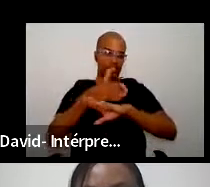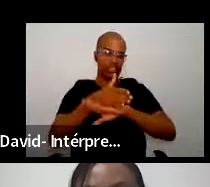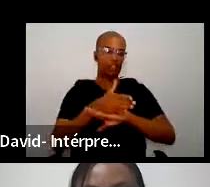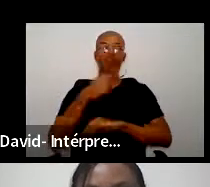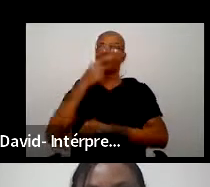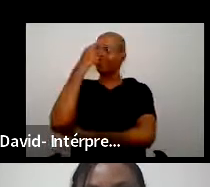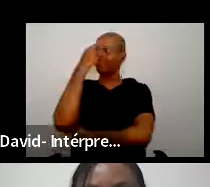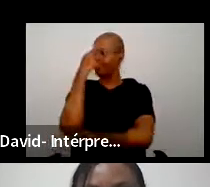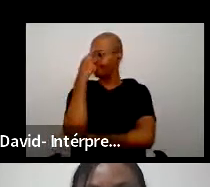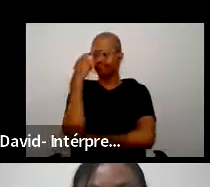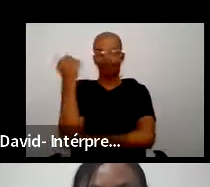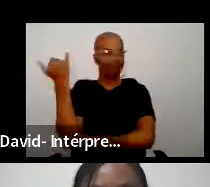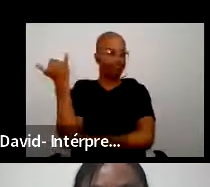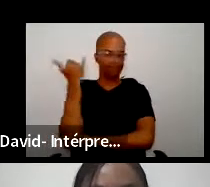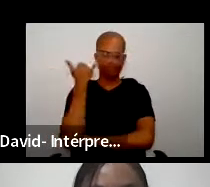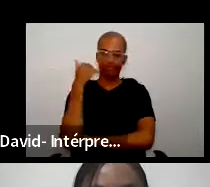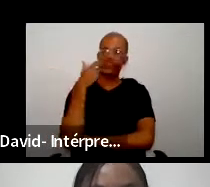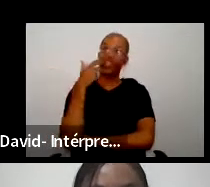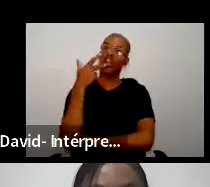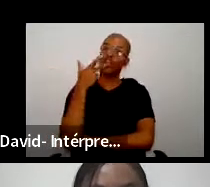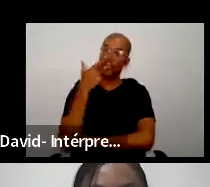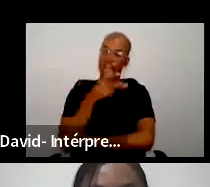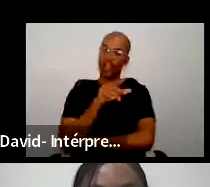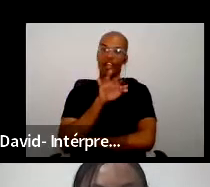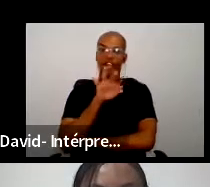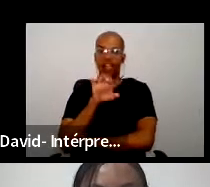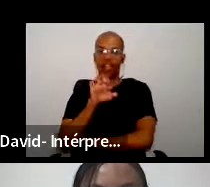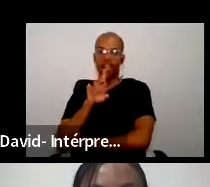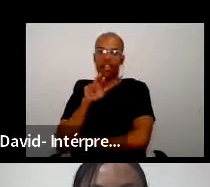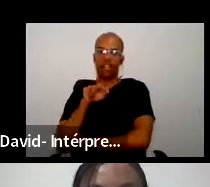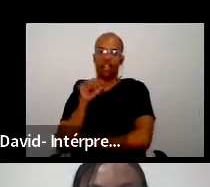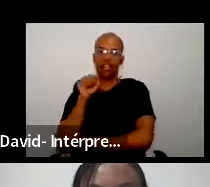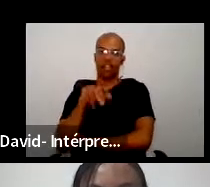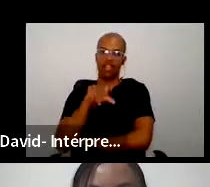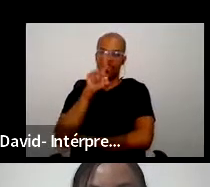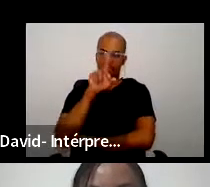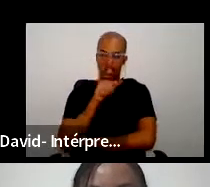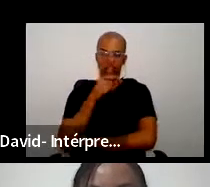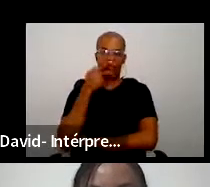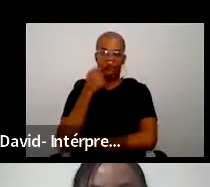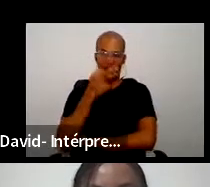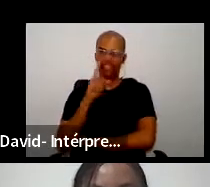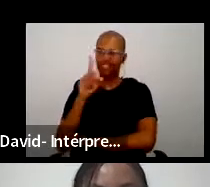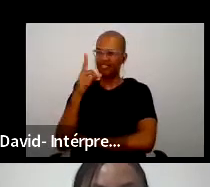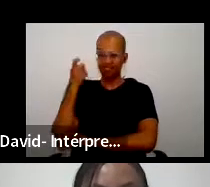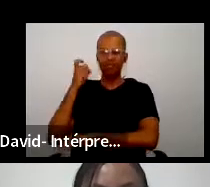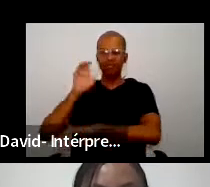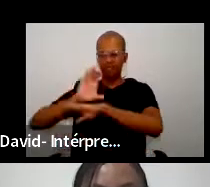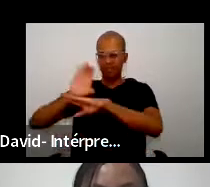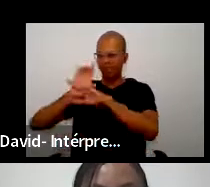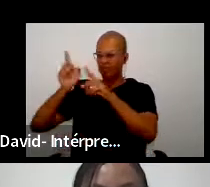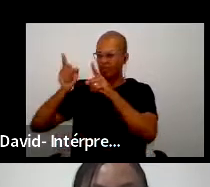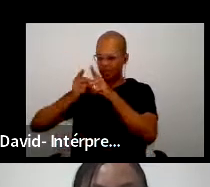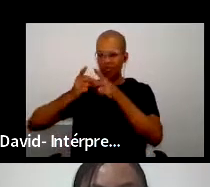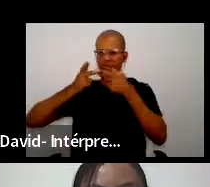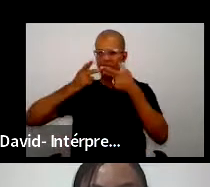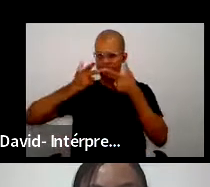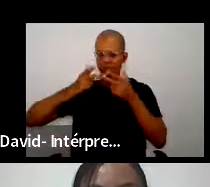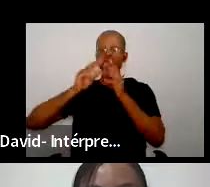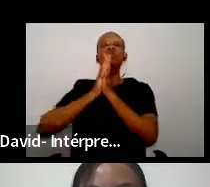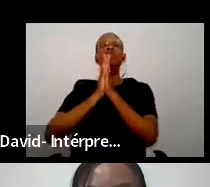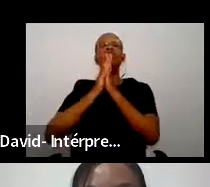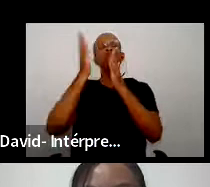e eu falei isso para a Fernanda lá naquele mini curso que a gente fez no início de agosto, que